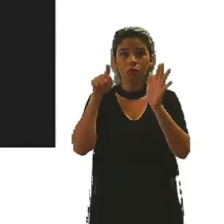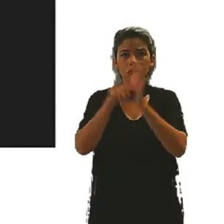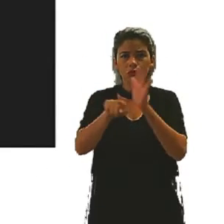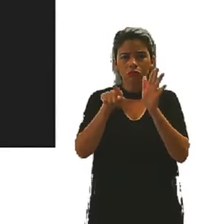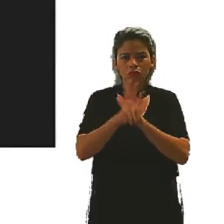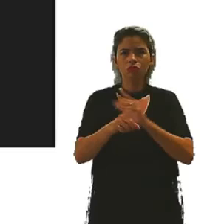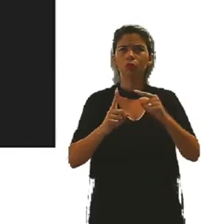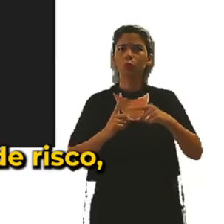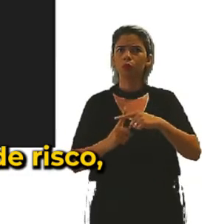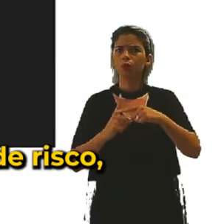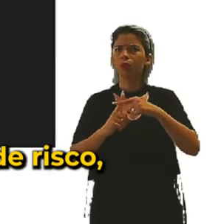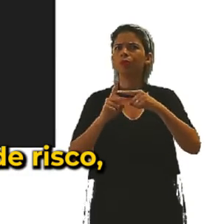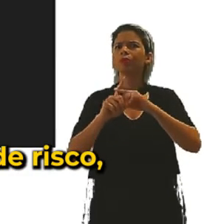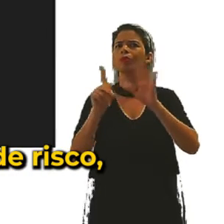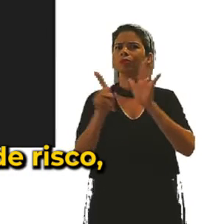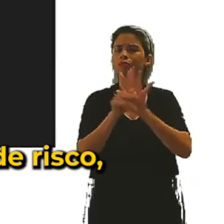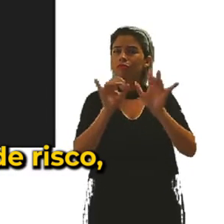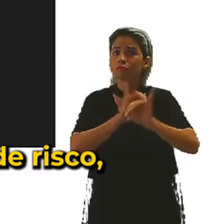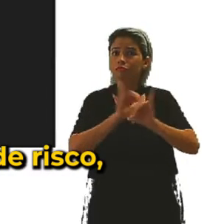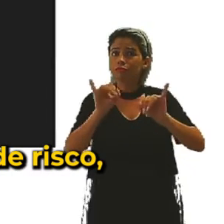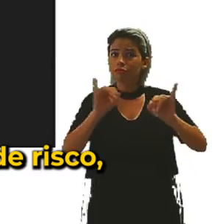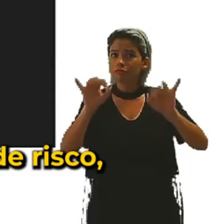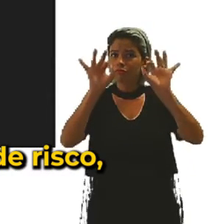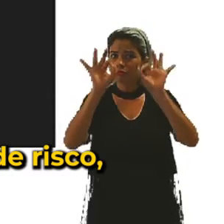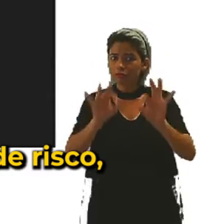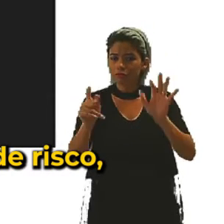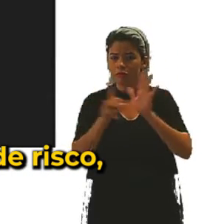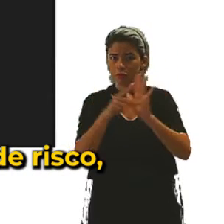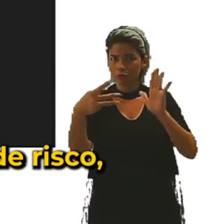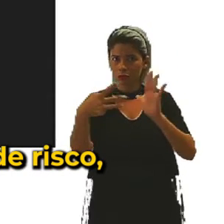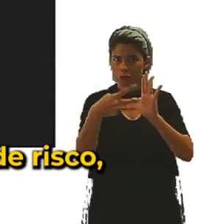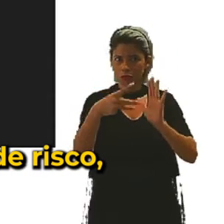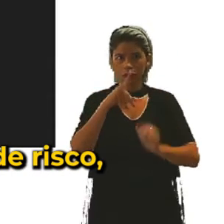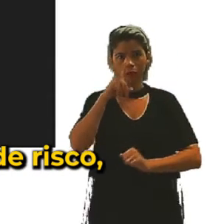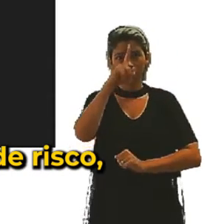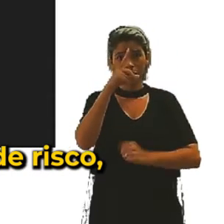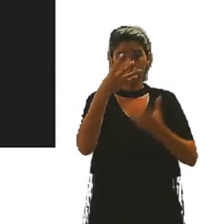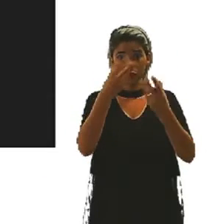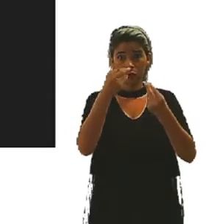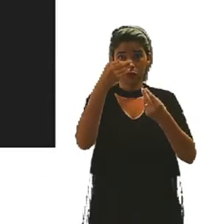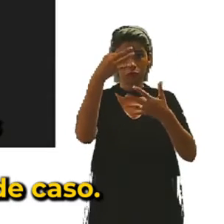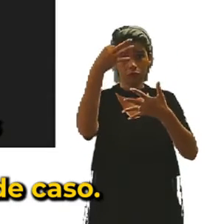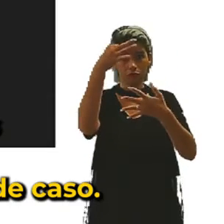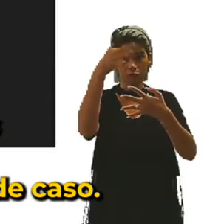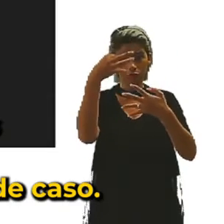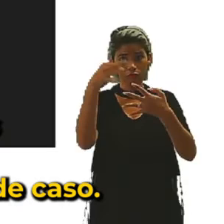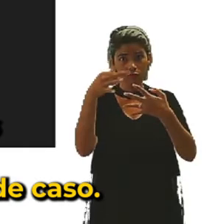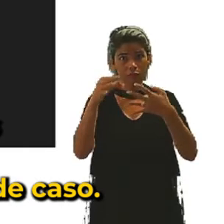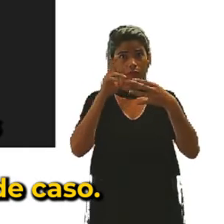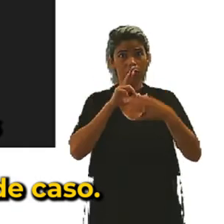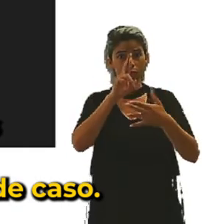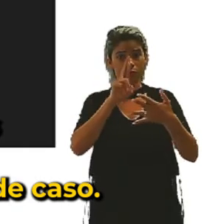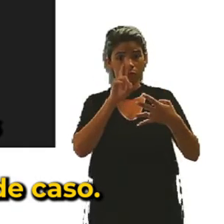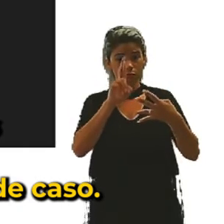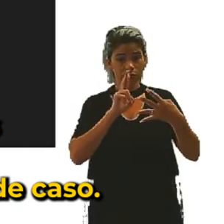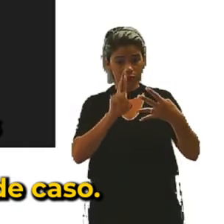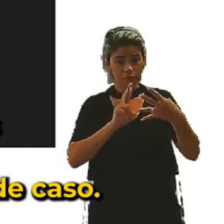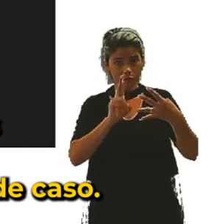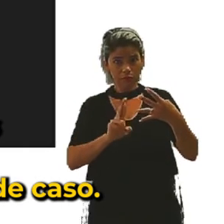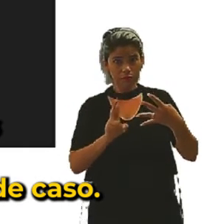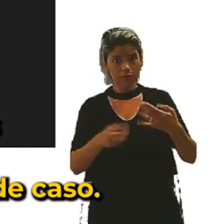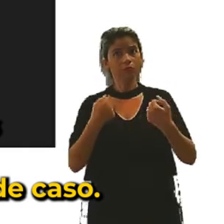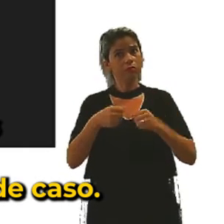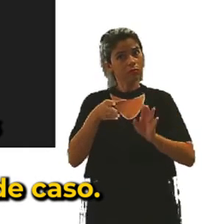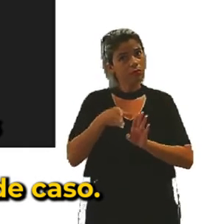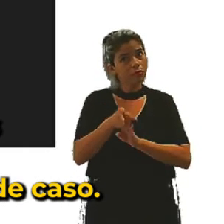positivas nas informações coletadas pelo formulário de risco, com muitos itens marcados, nós já podemos, além de fazer esses